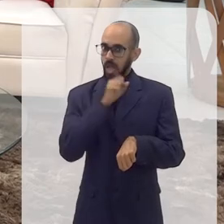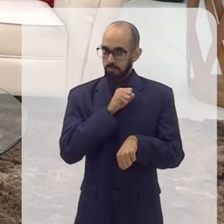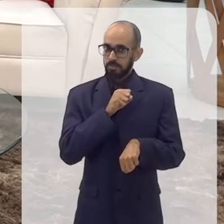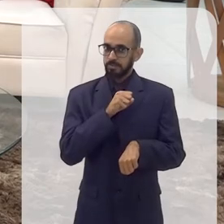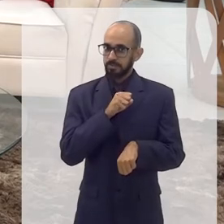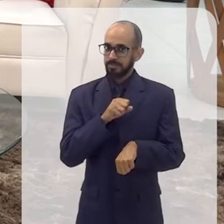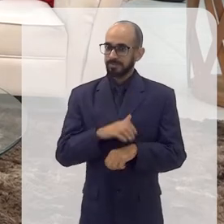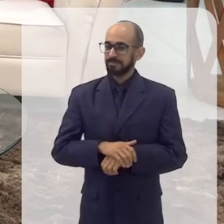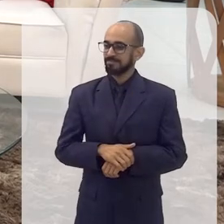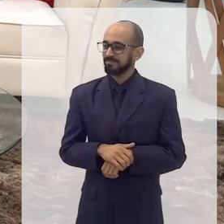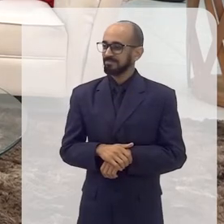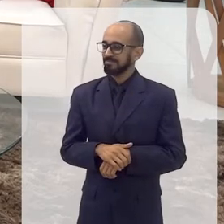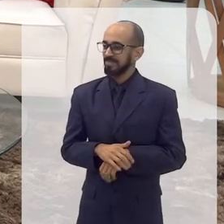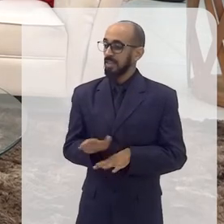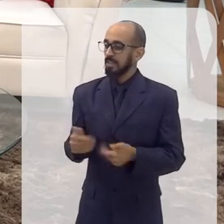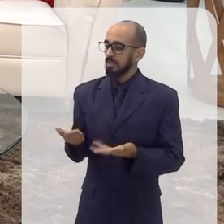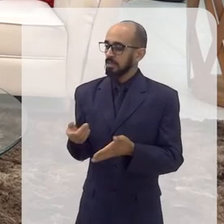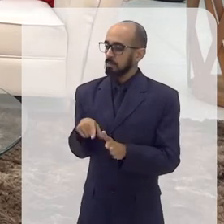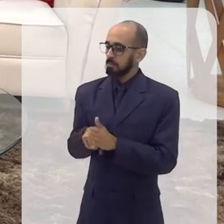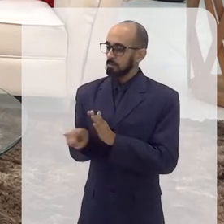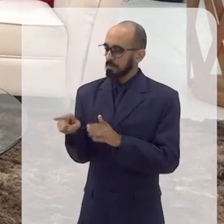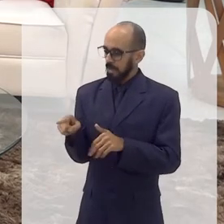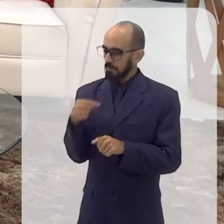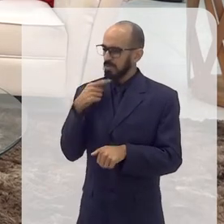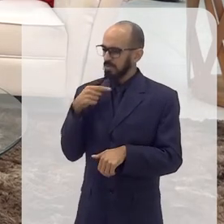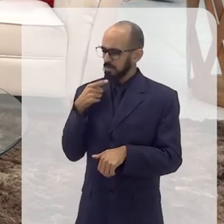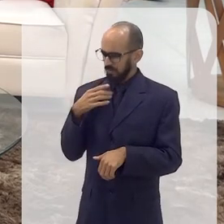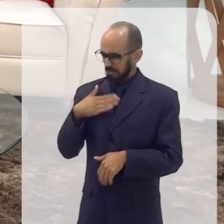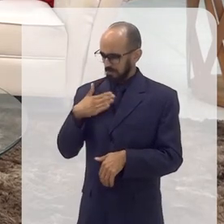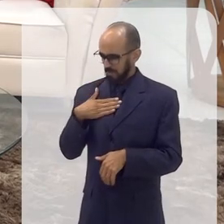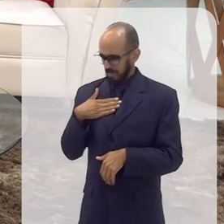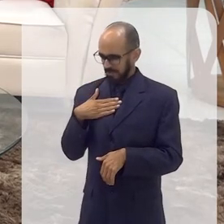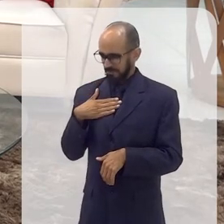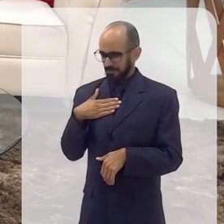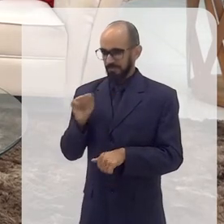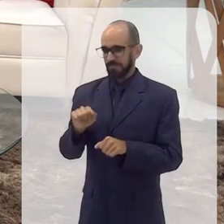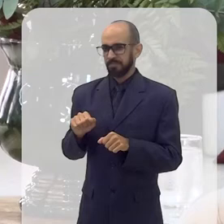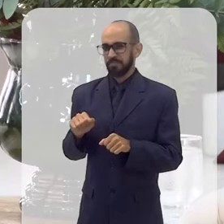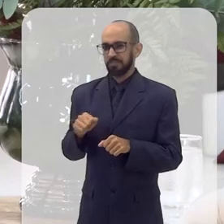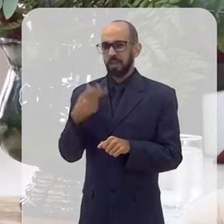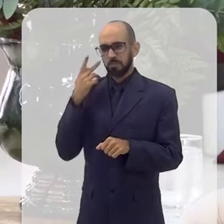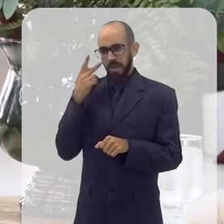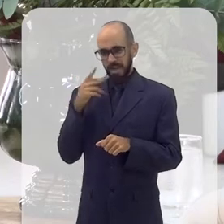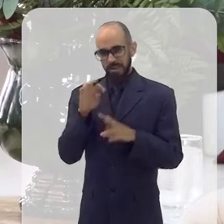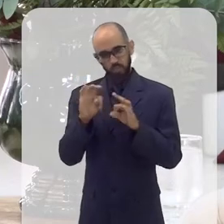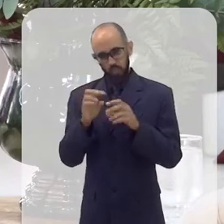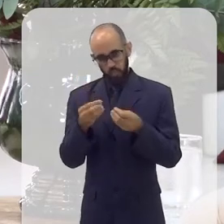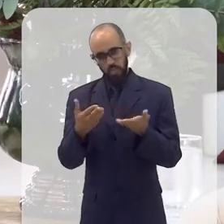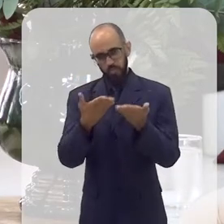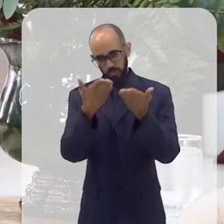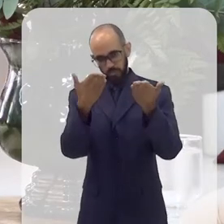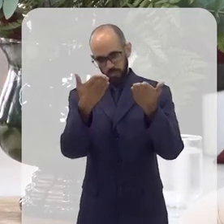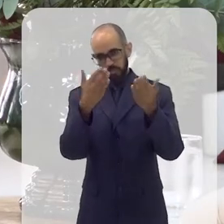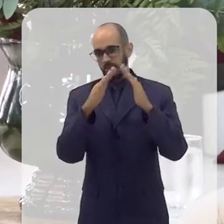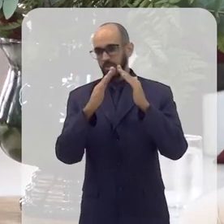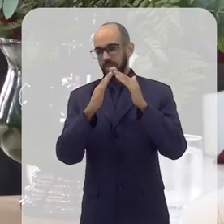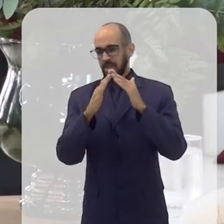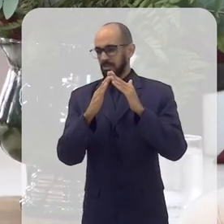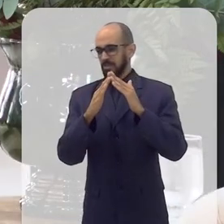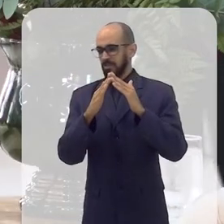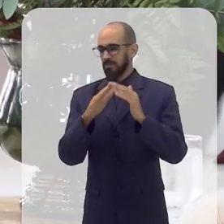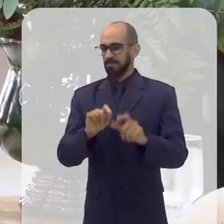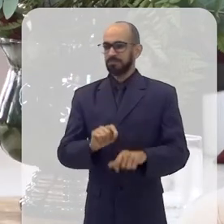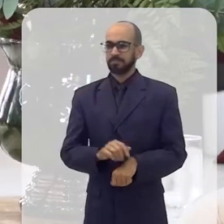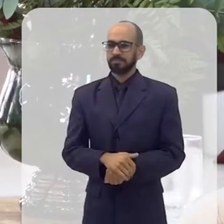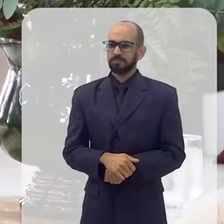recorde. Então, agora também vamos esclarecer uma coisa que foi uma dúvida minha para quem